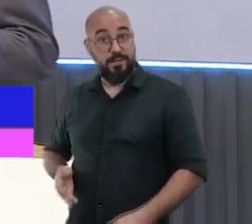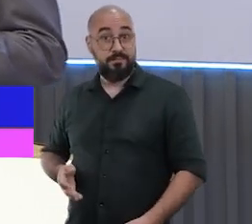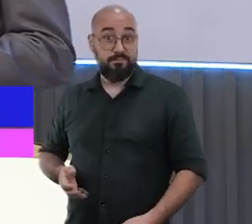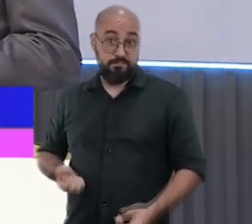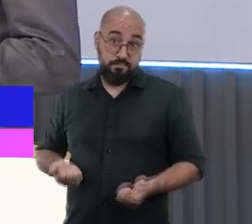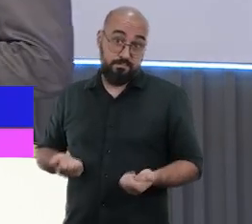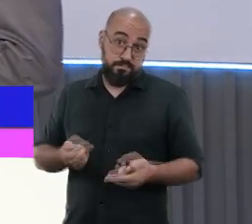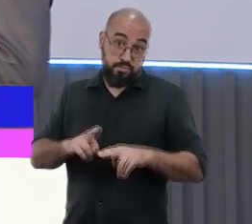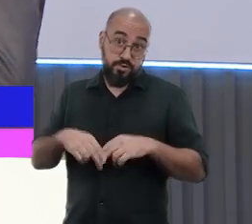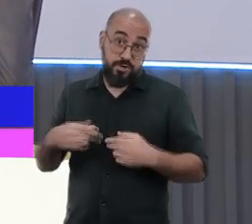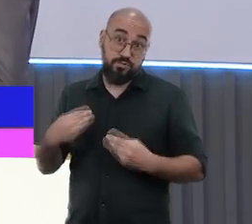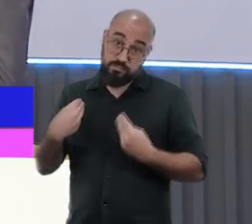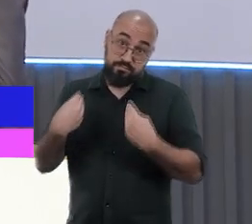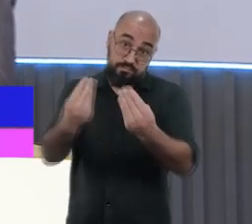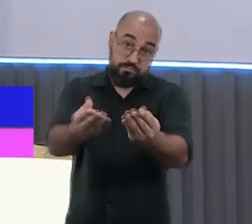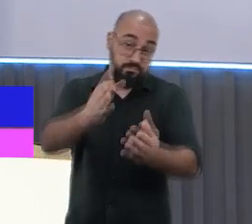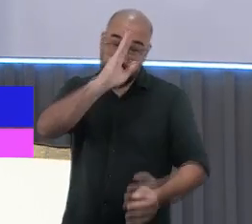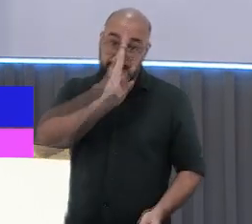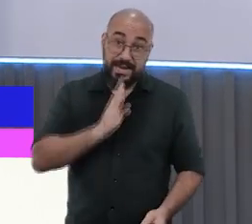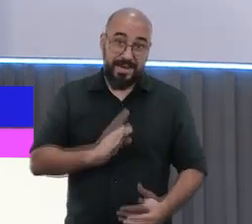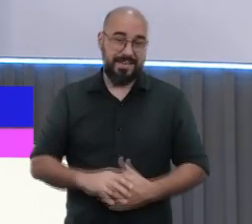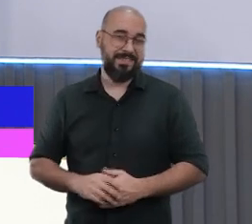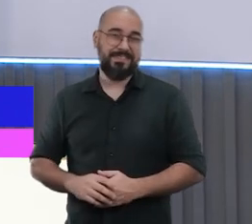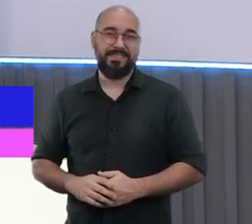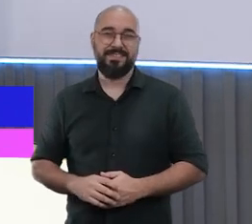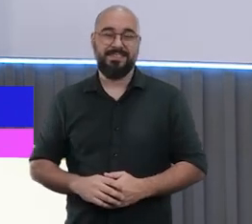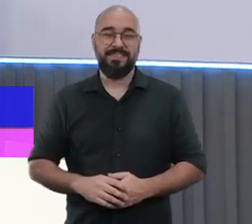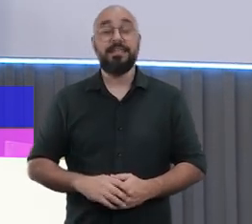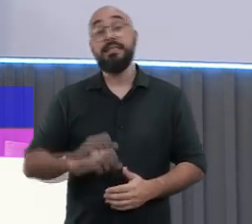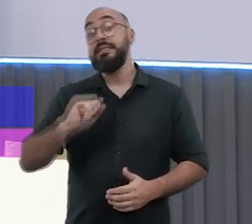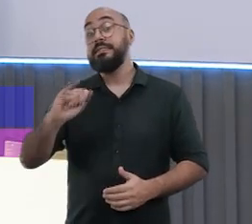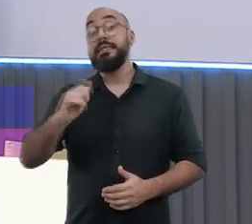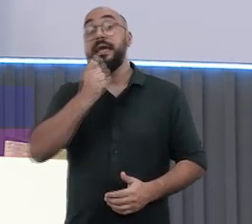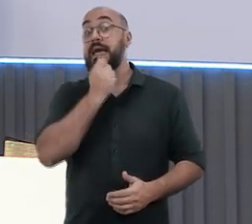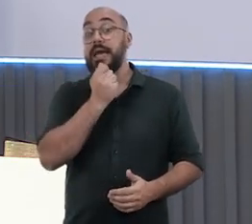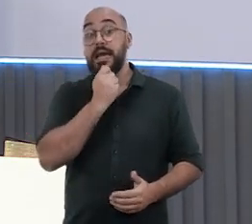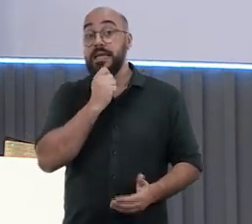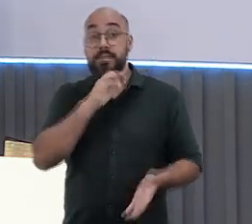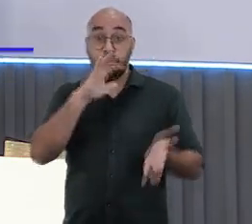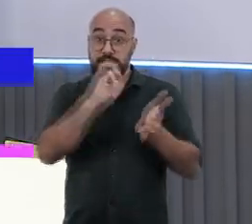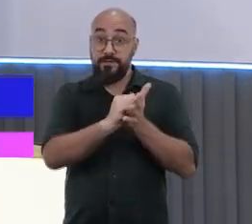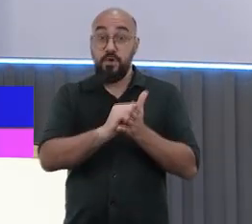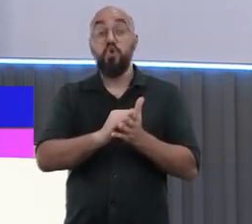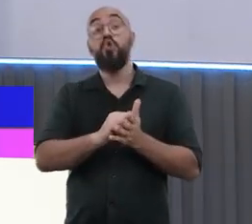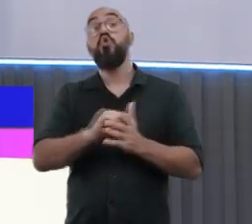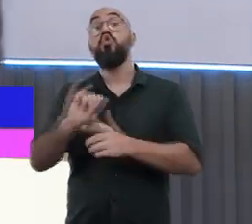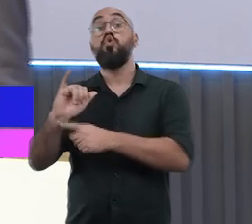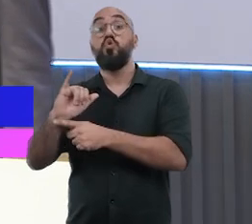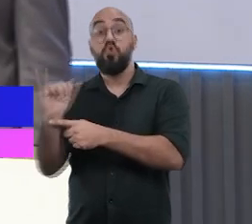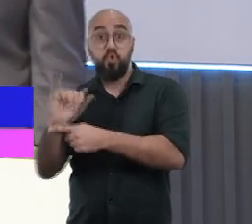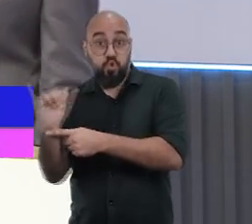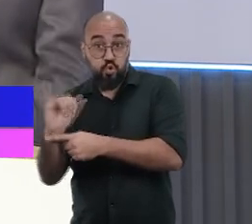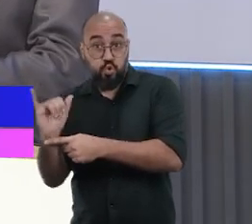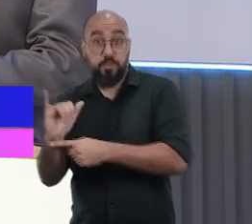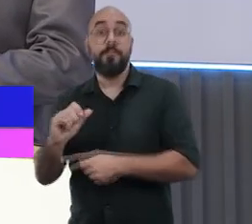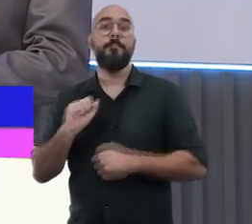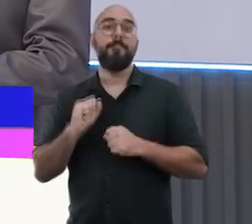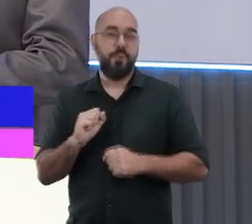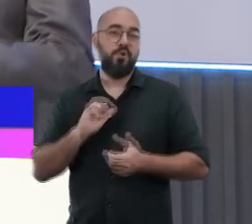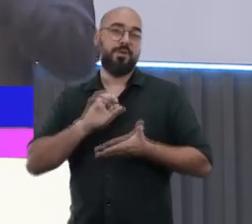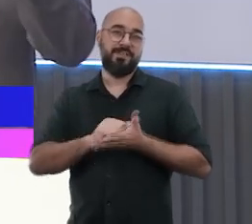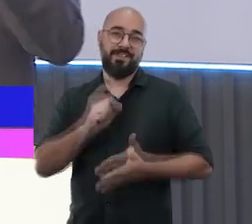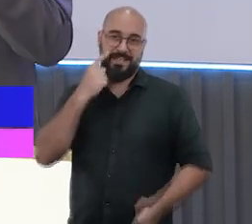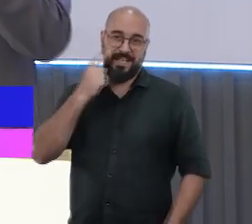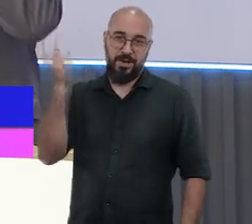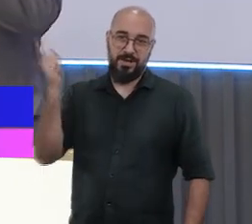em contato conosco aqui na nossa escola bíblica. Se você ainda não se inscreveu em nosso canal do YouTube, eu quero te convidar para se inscrever